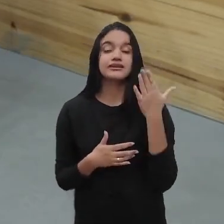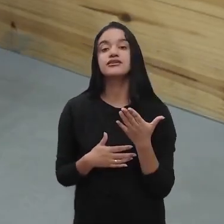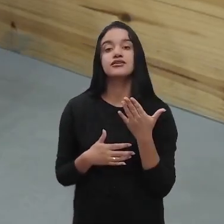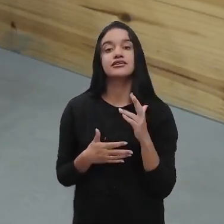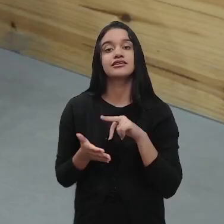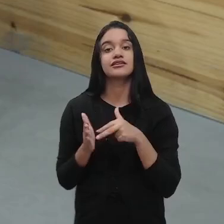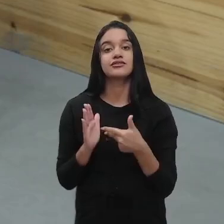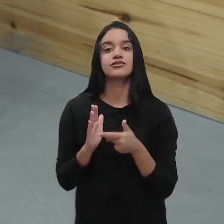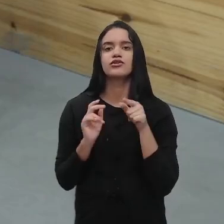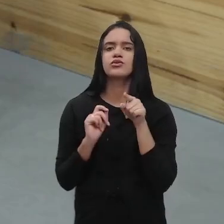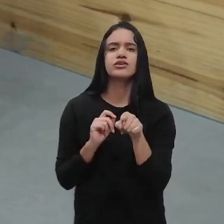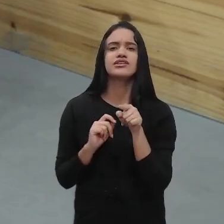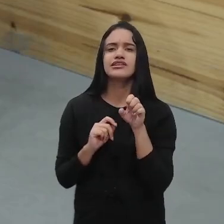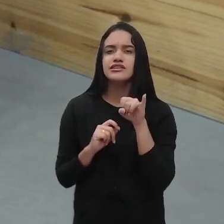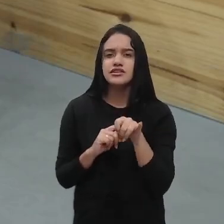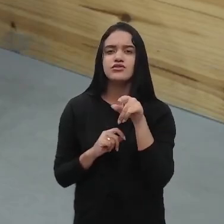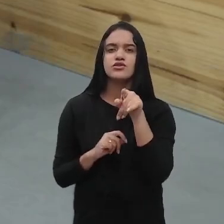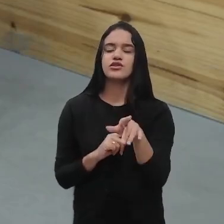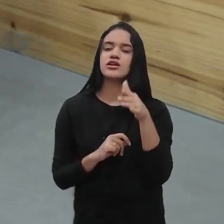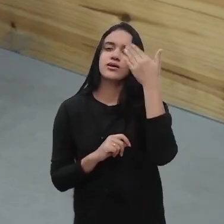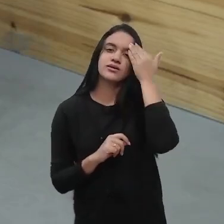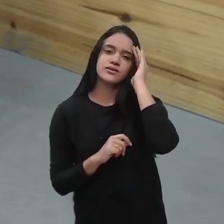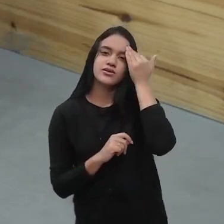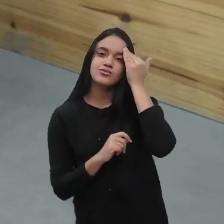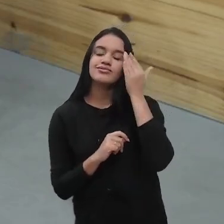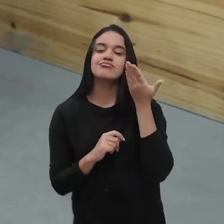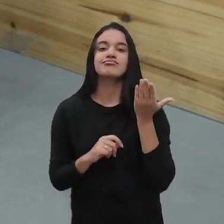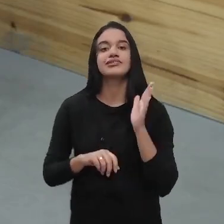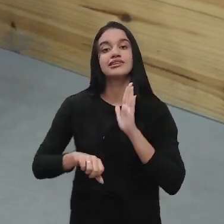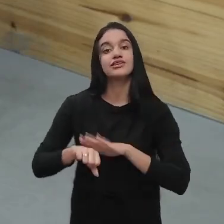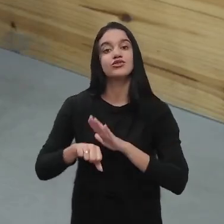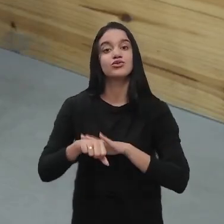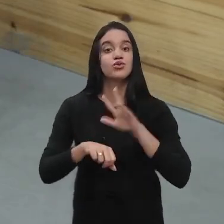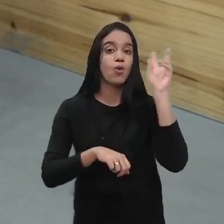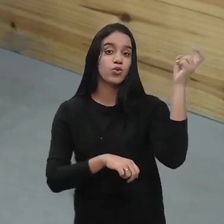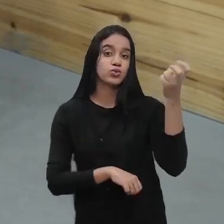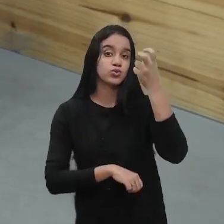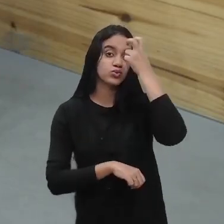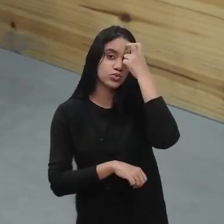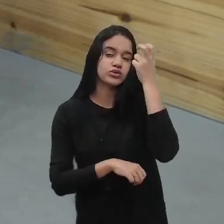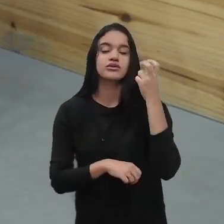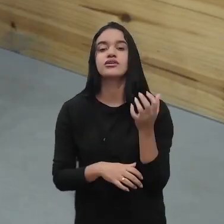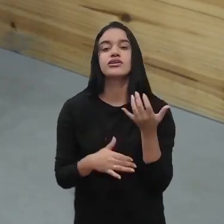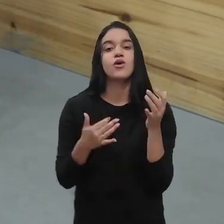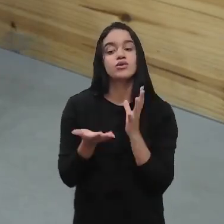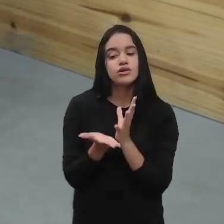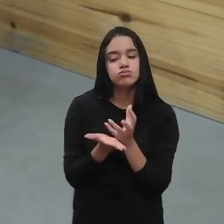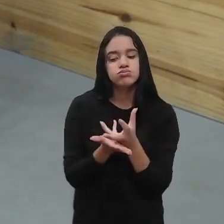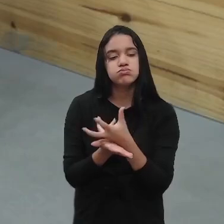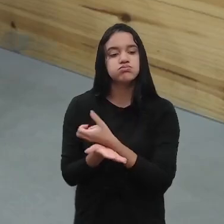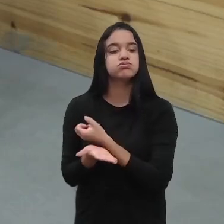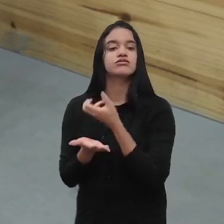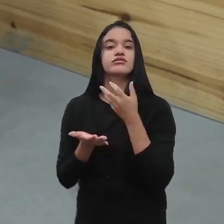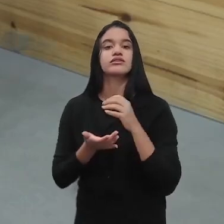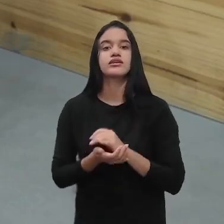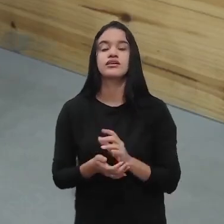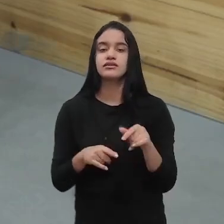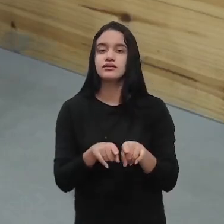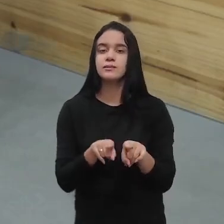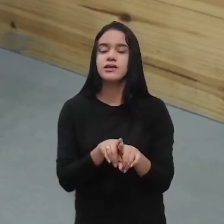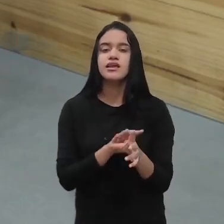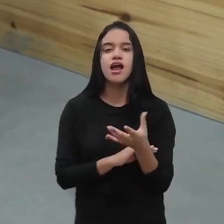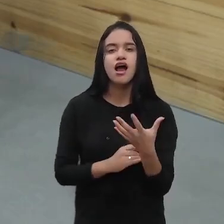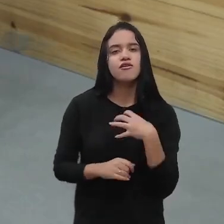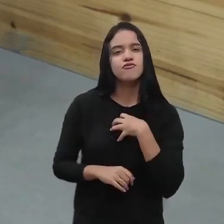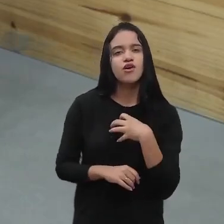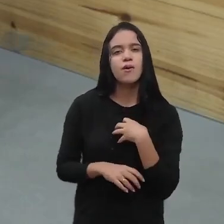seja, se você não entende onde está atrelada essa cultura, se você não tem esses dados importantes para saber onde é que eu estou, de que forma eu estou fazendo,